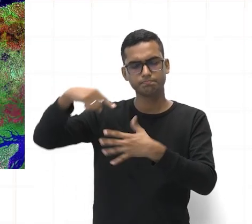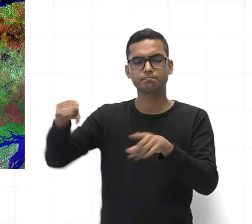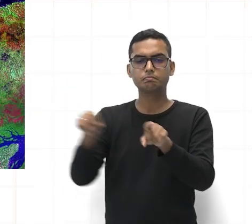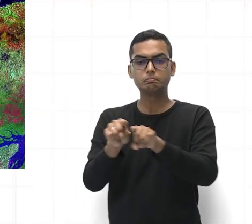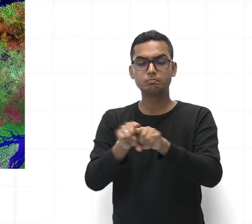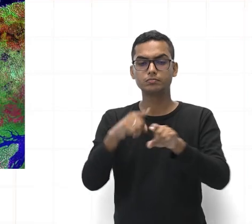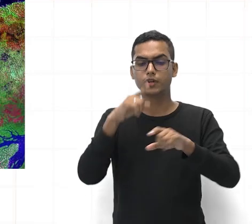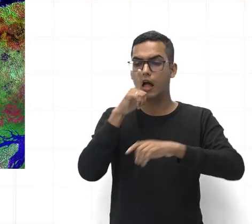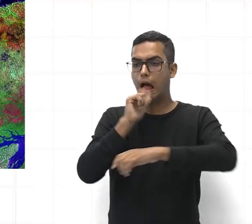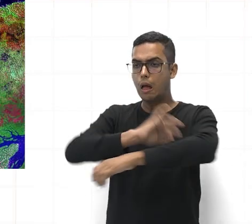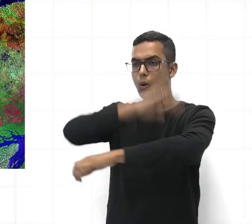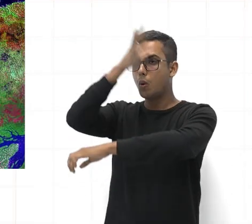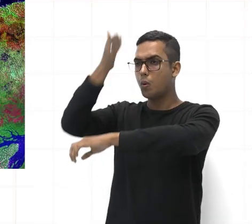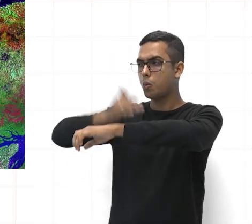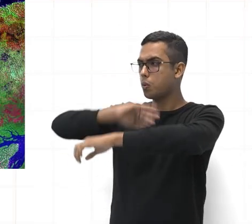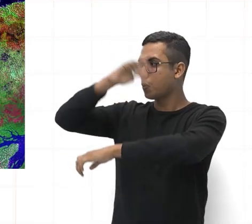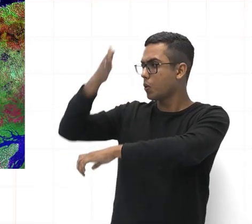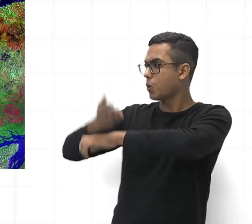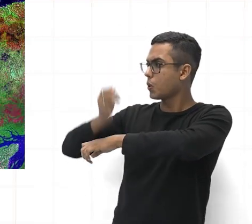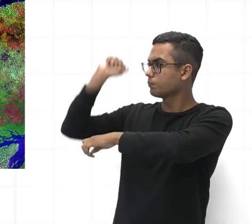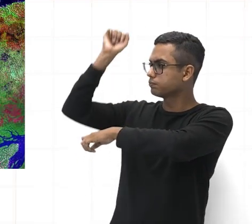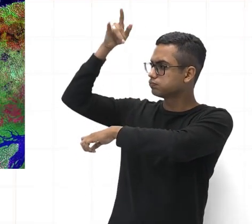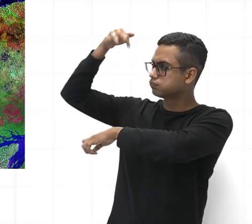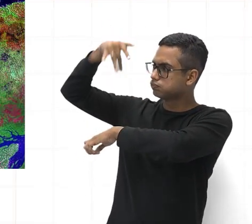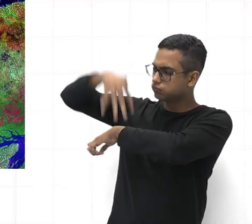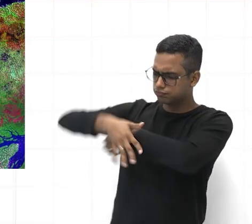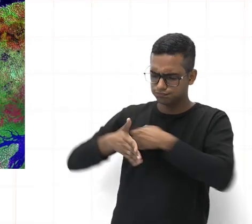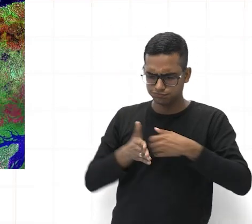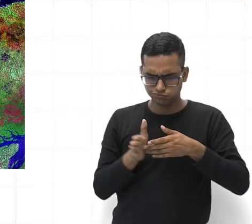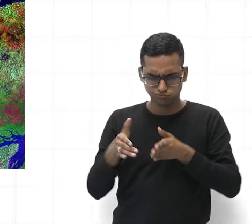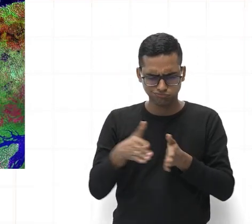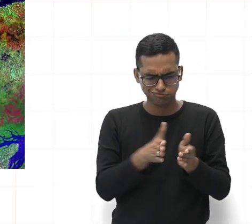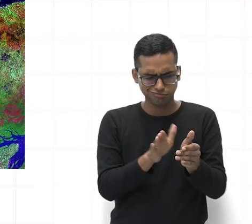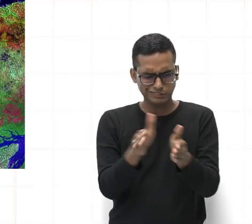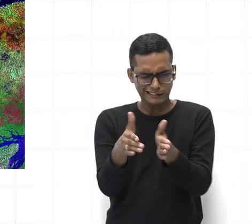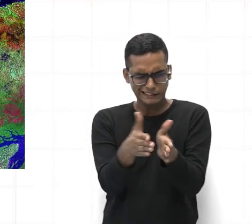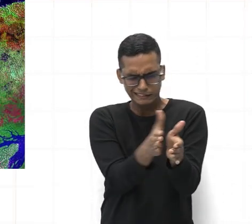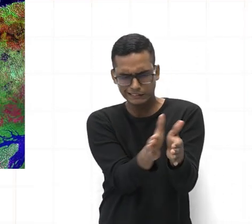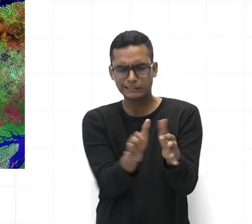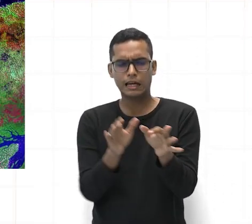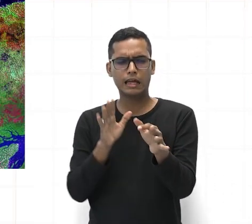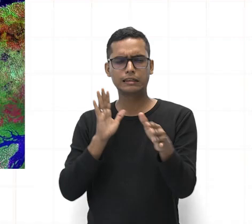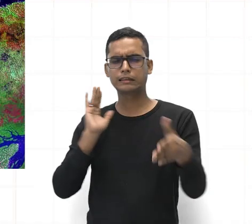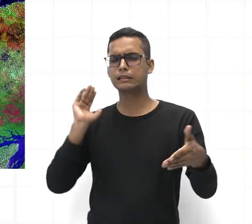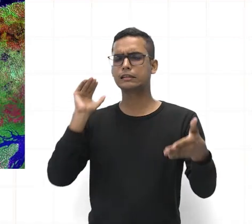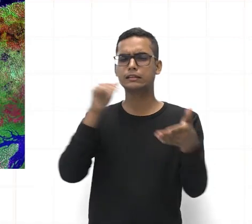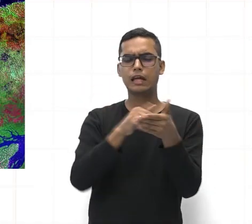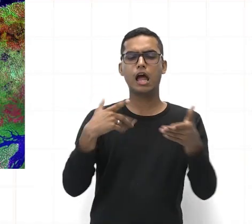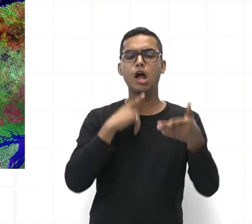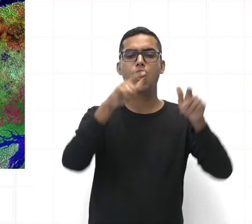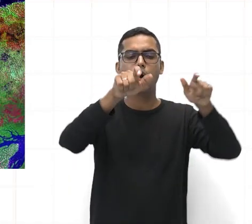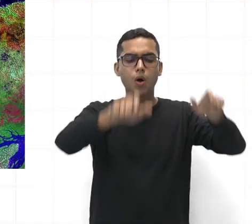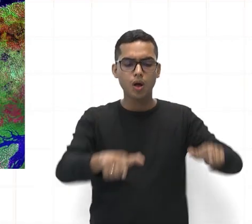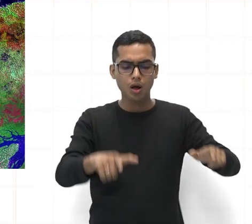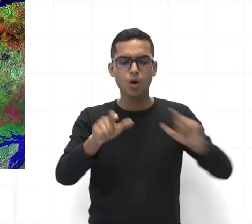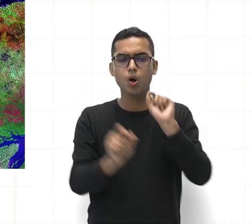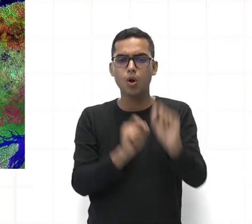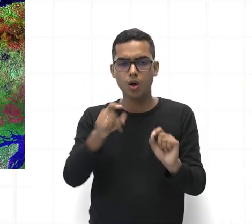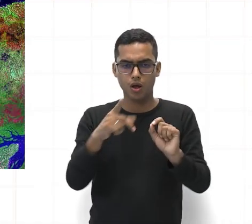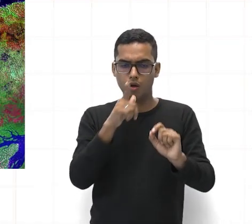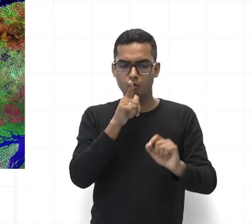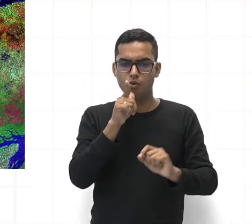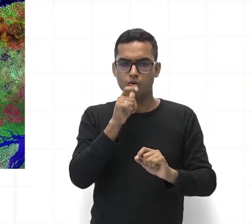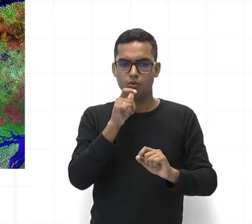subcontinente sul-americano. Ele segue aí o seu curso até desaguar lá no Oceano Atlântico.